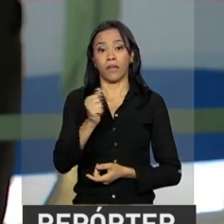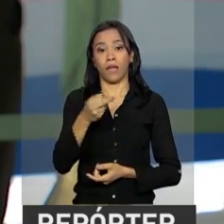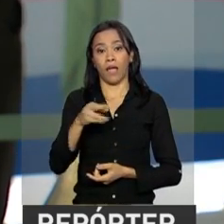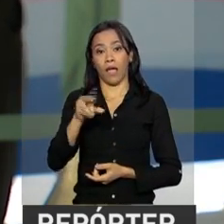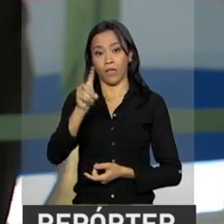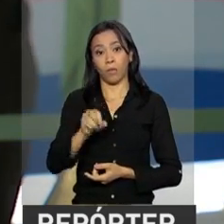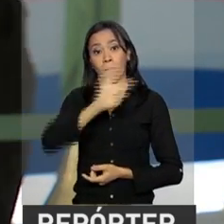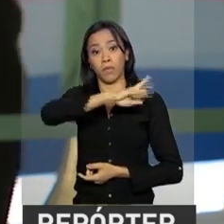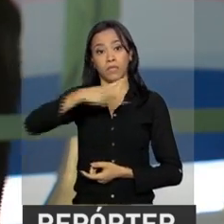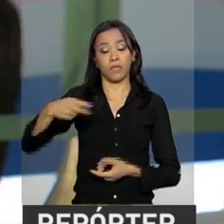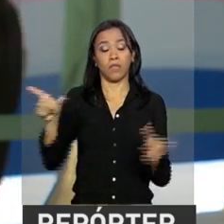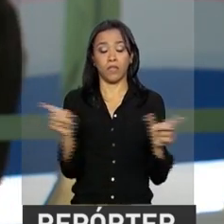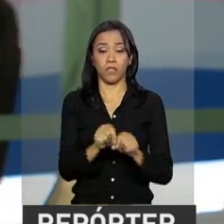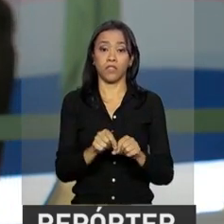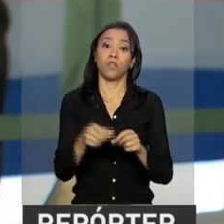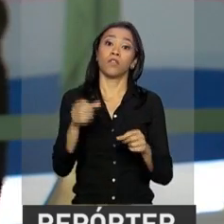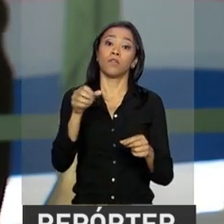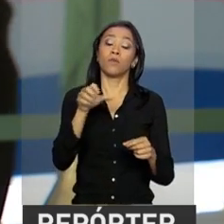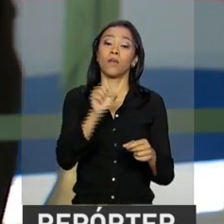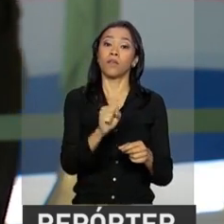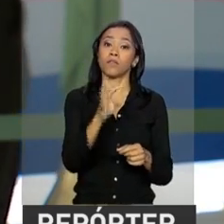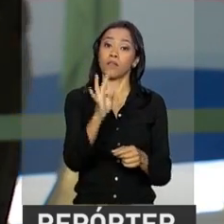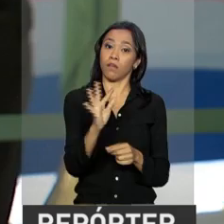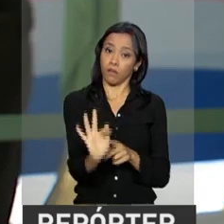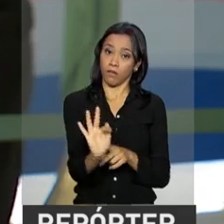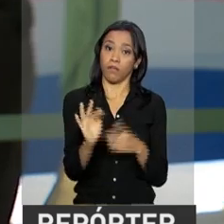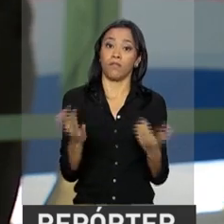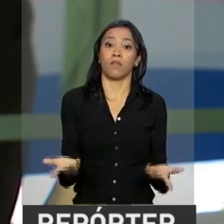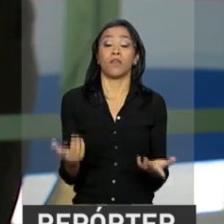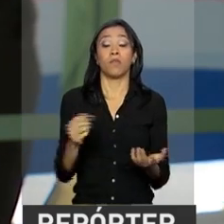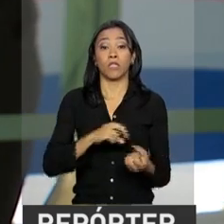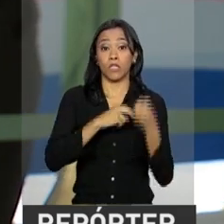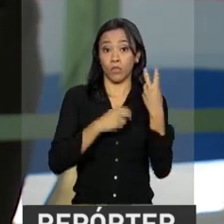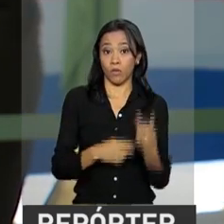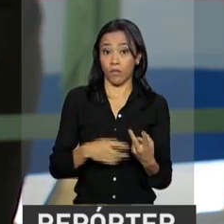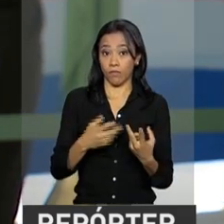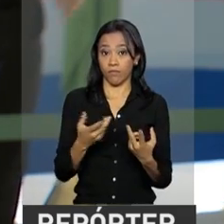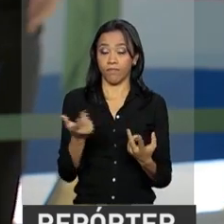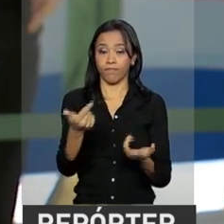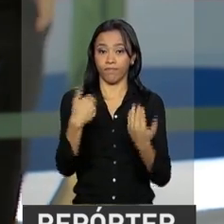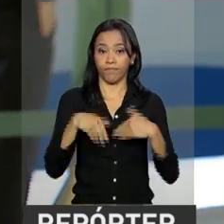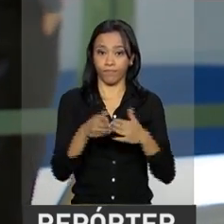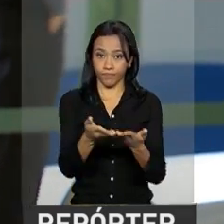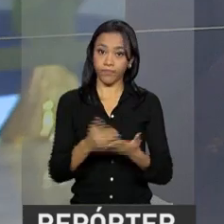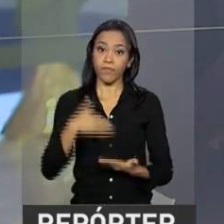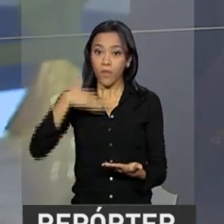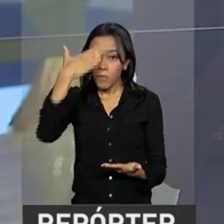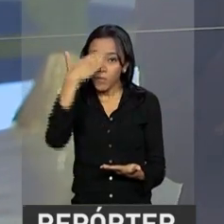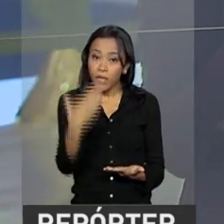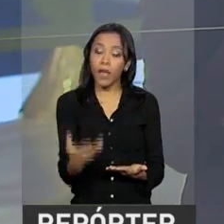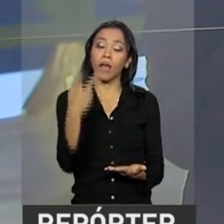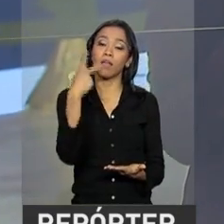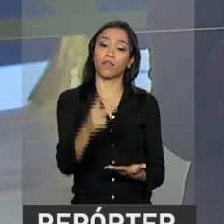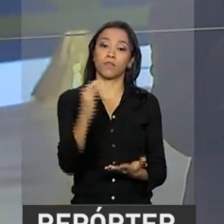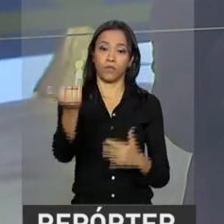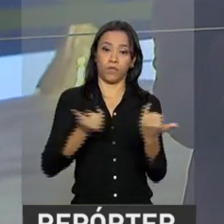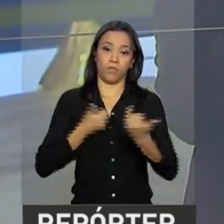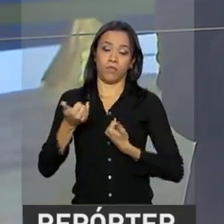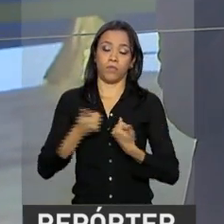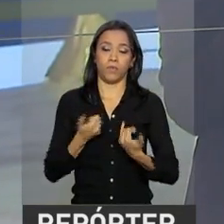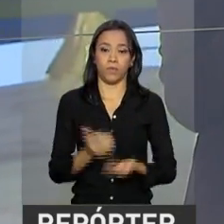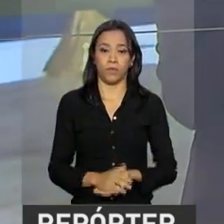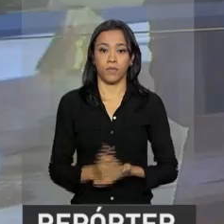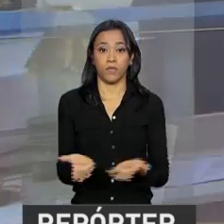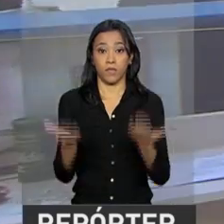daqui a pouco vou ser ouvidas oito testemunhas seja de defesa e duas de acusação Renata Obrigada Paula pelas suas informações